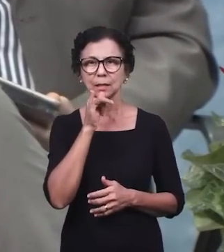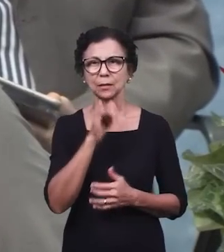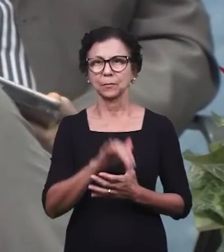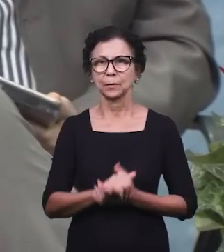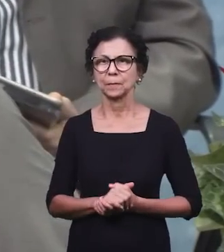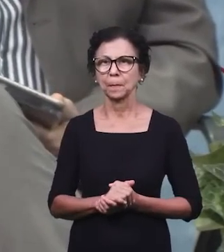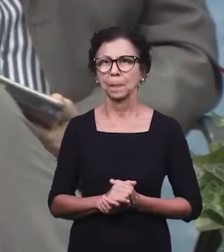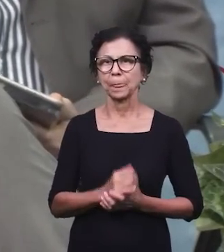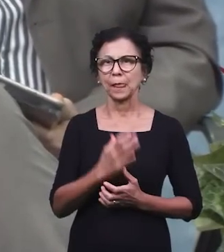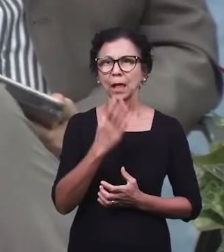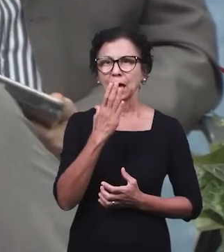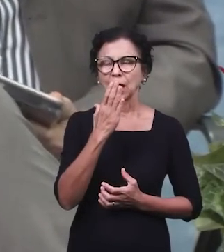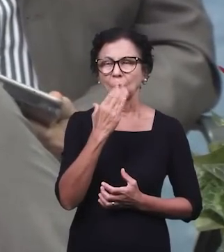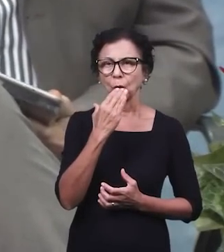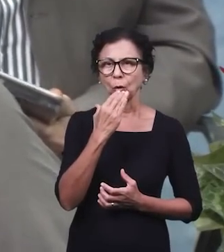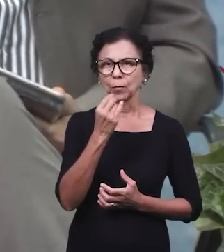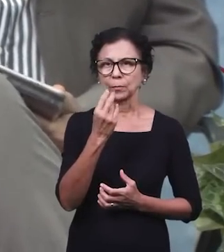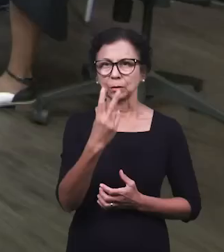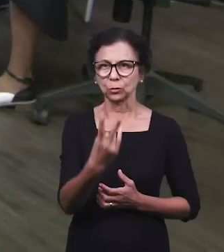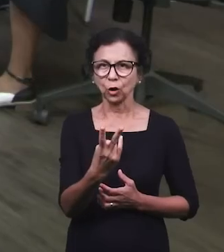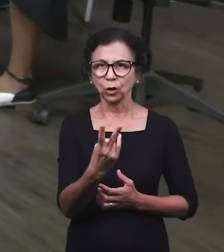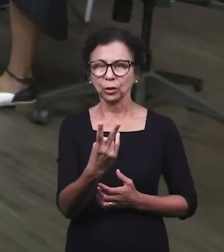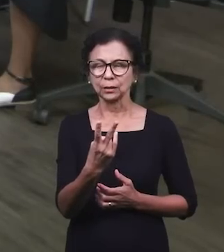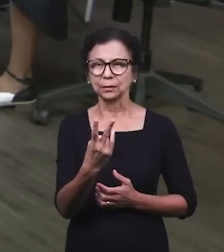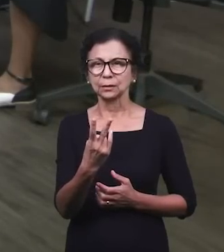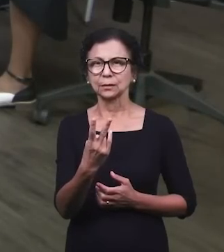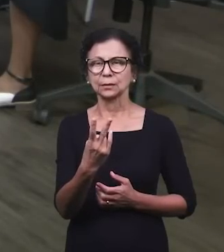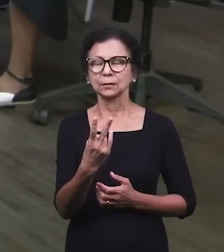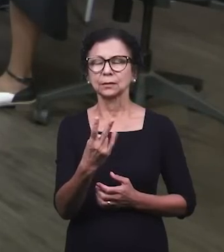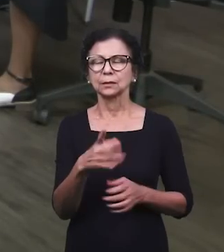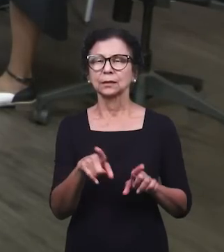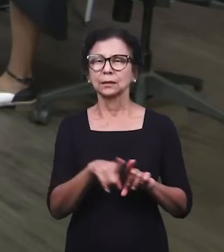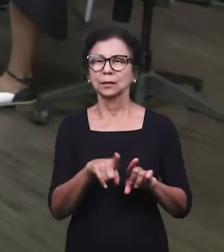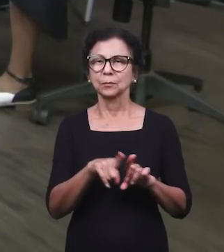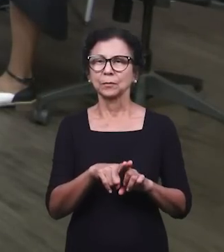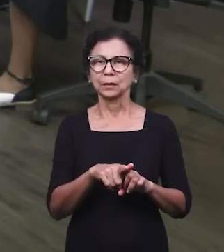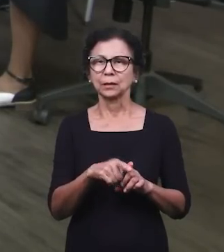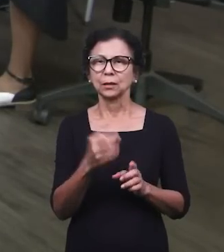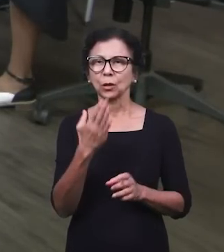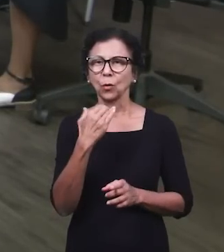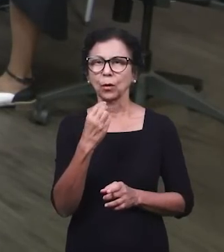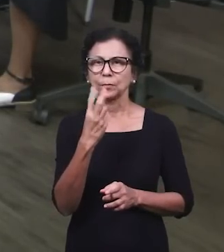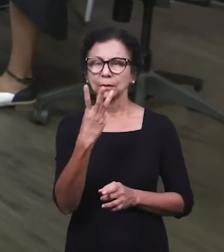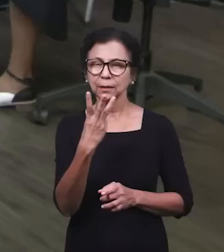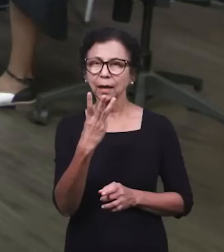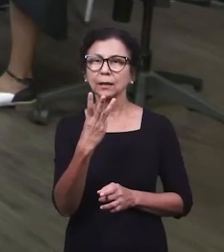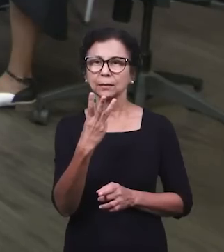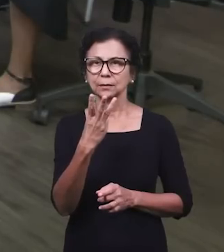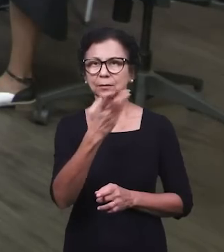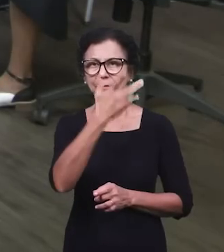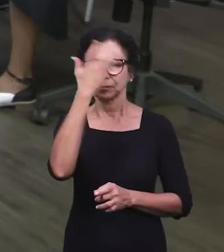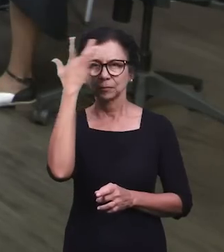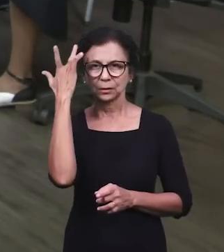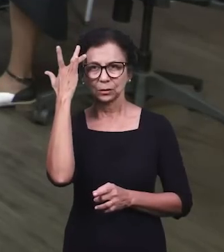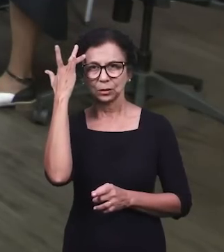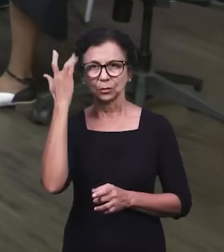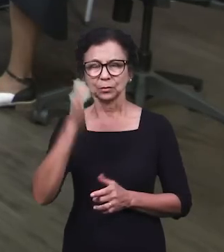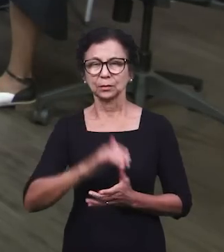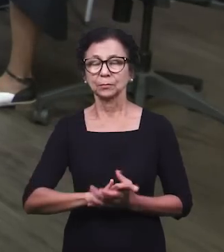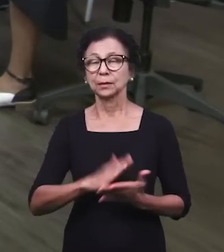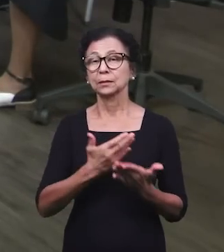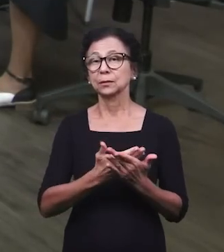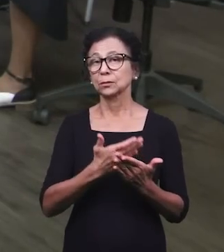onde estuda um, só estuda um, não deixa estudar 2. Né? Então, assim, tudo isso tem que hoje ser